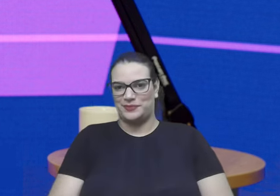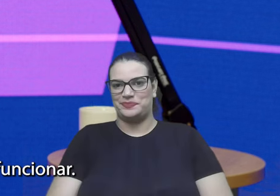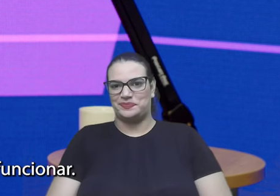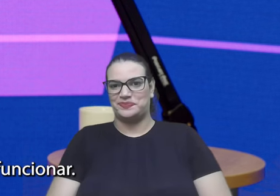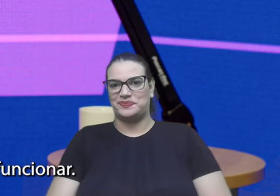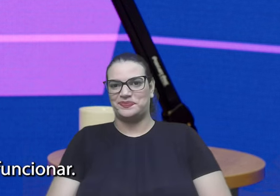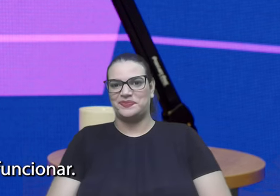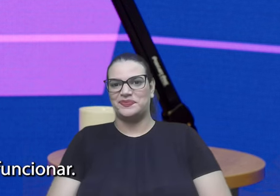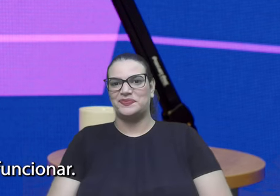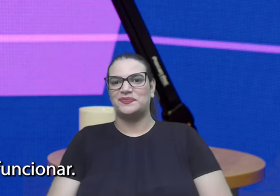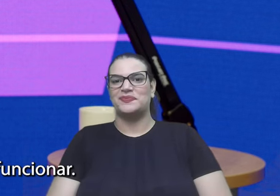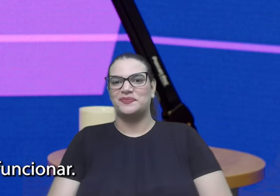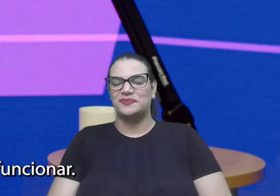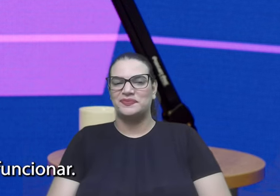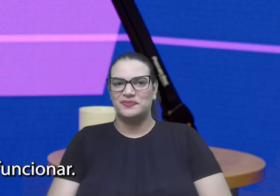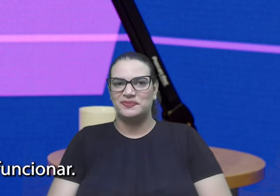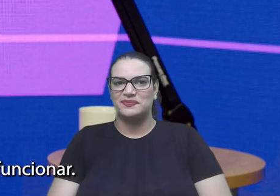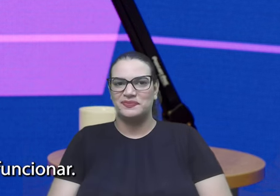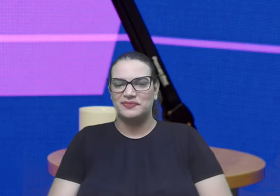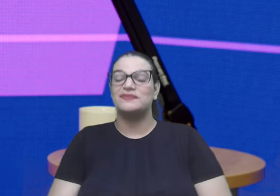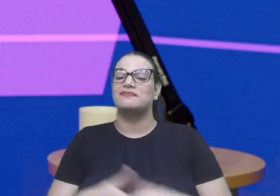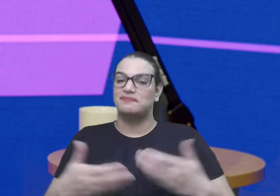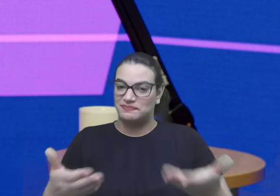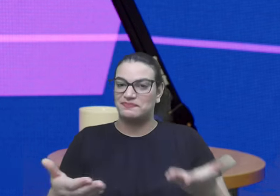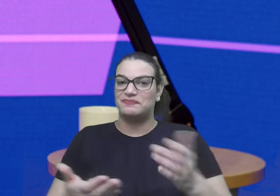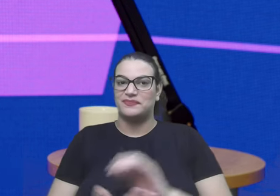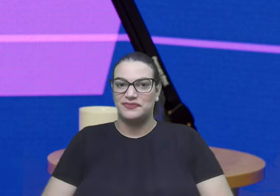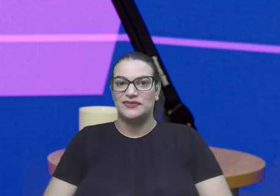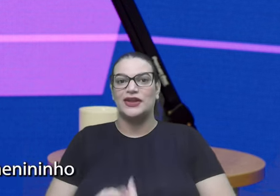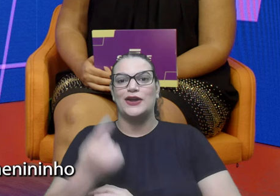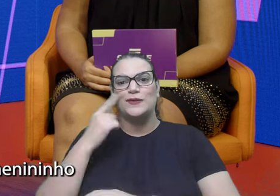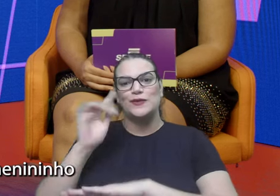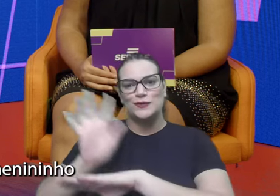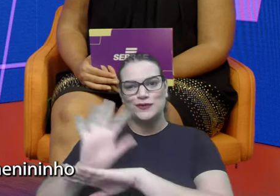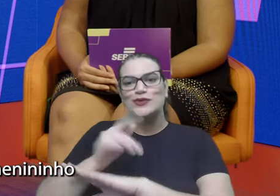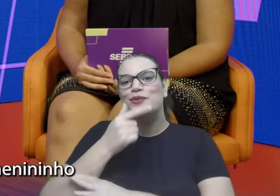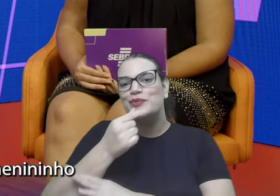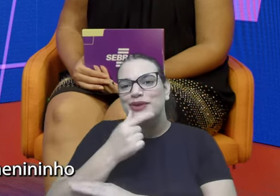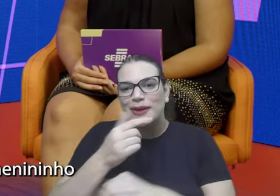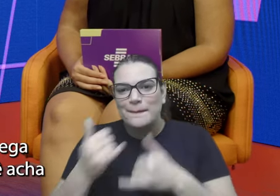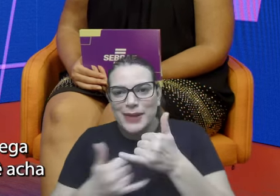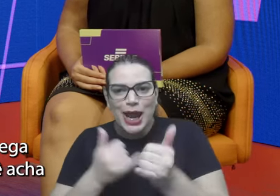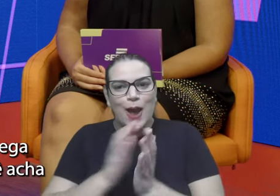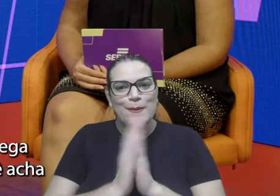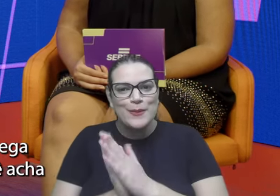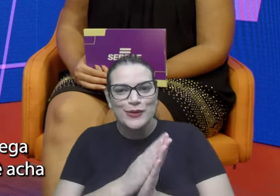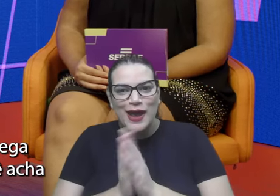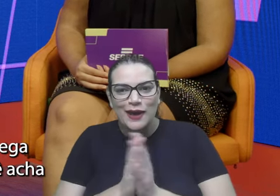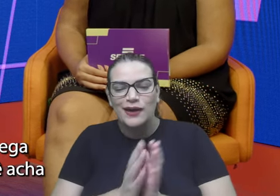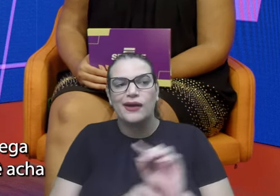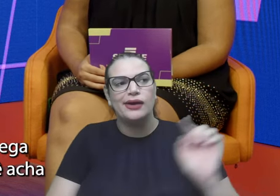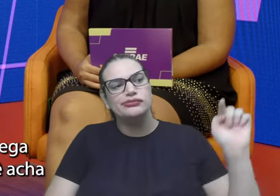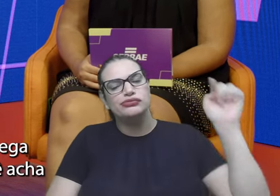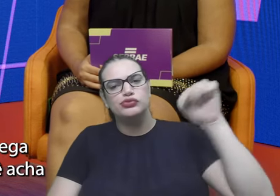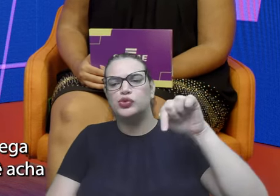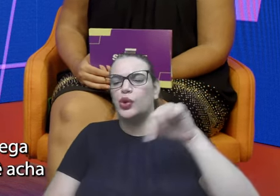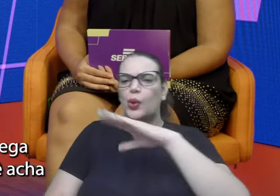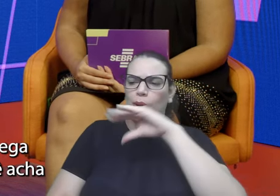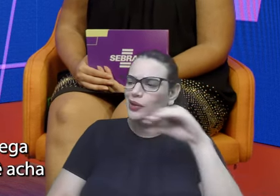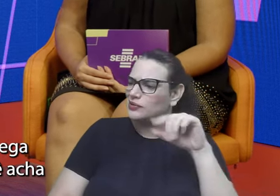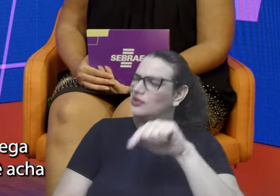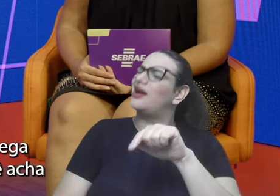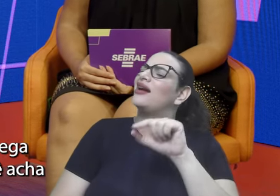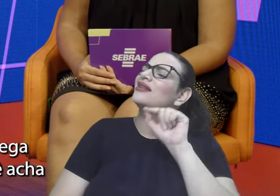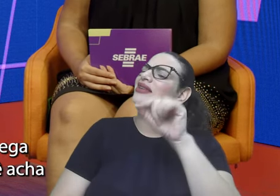né você vai contribuir para tudo isso funcionar sim né Eu vi um vídeo esses dias de um menininho brincando de boneca e aí chega um adulto e fala